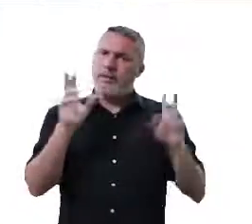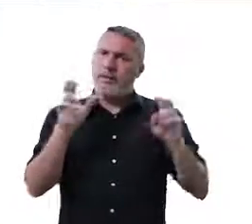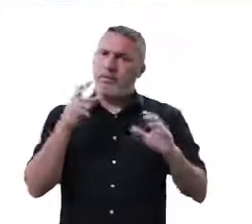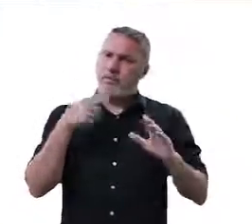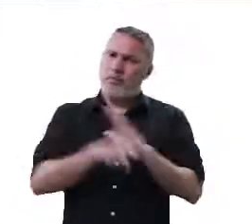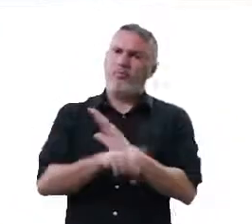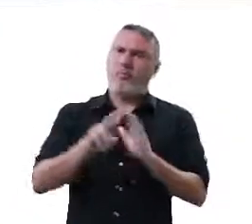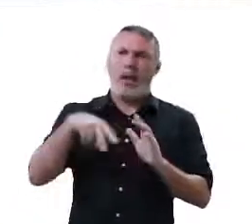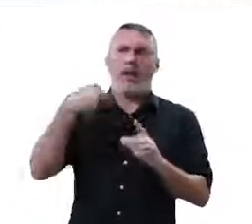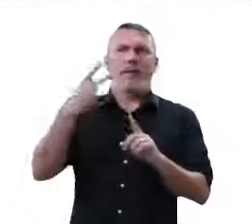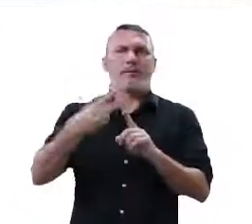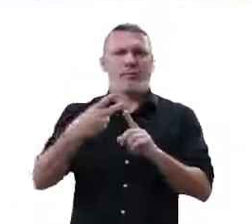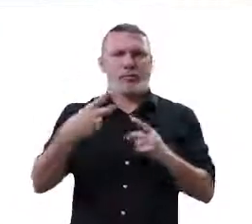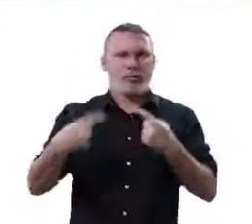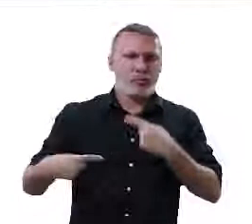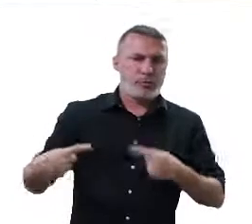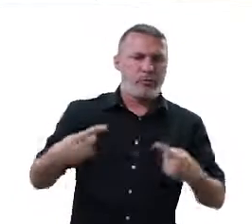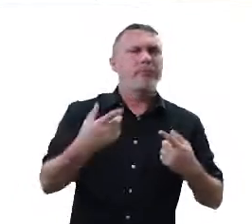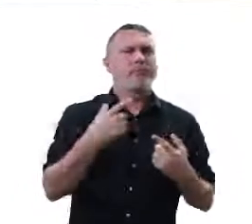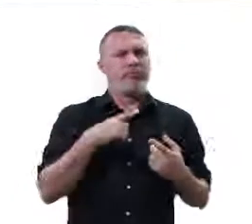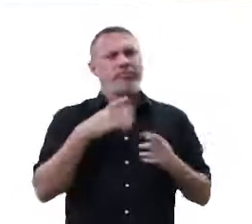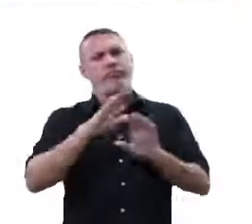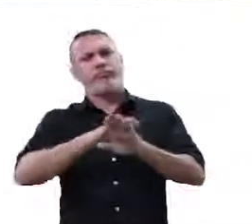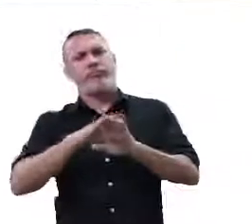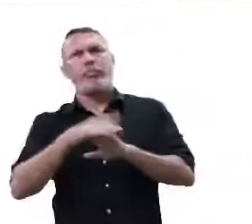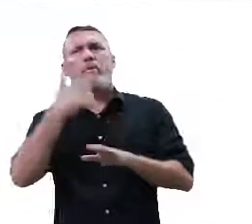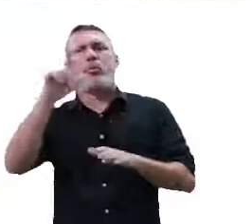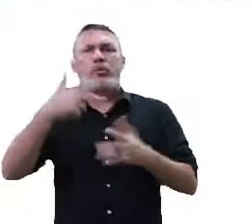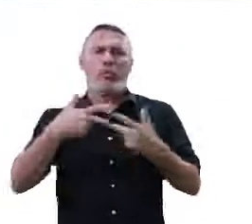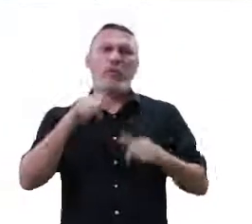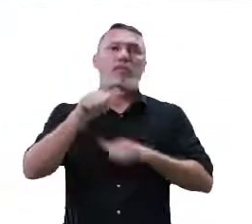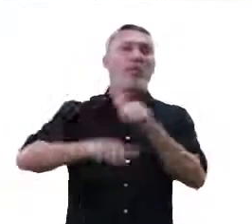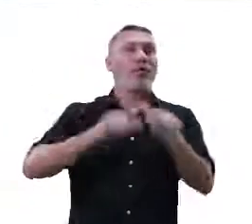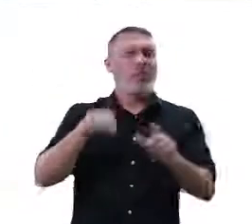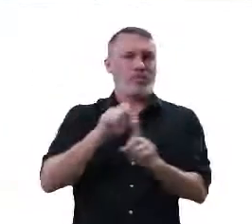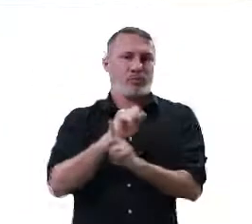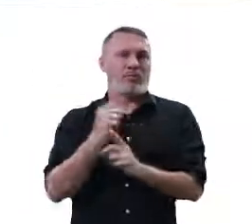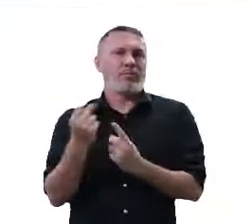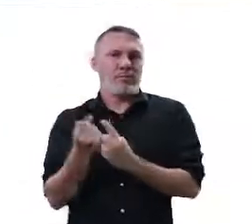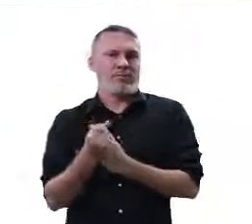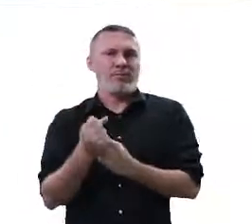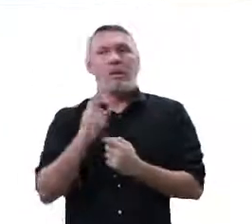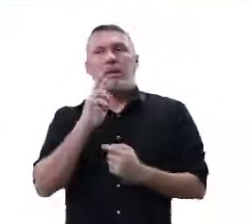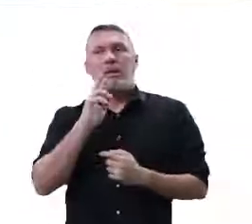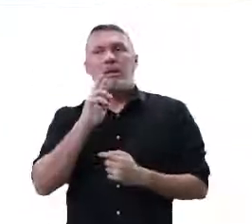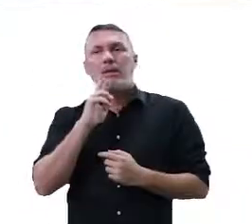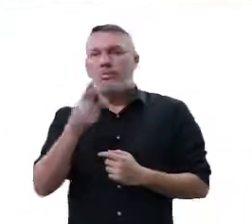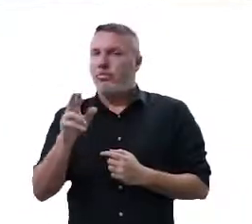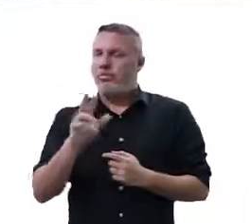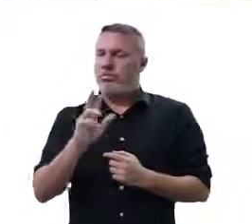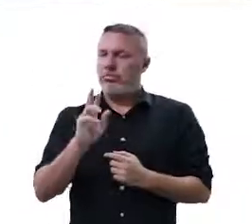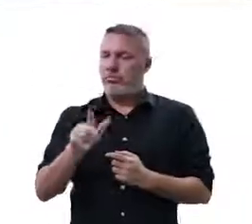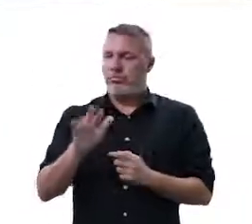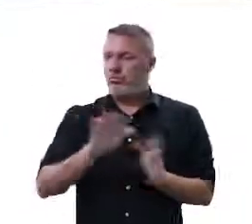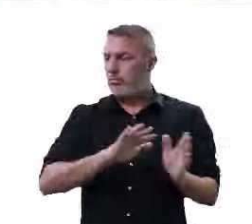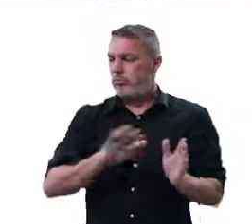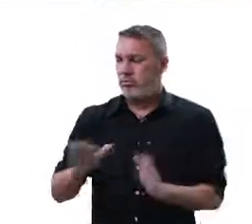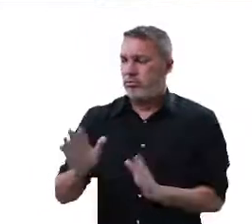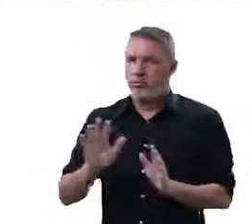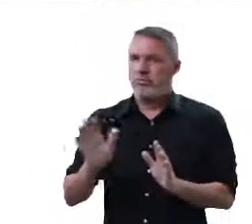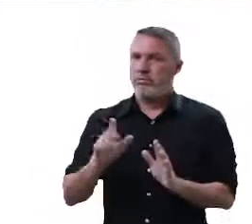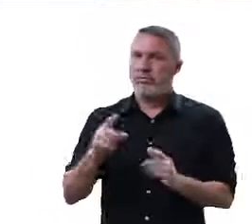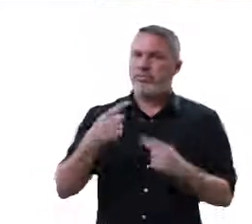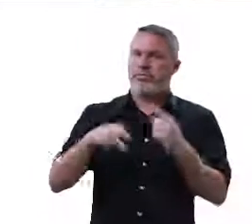mais ampla, mais abrangente, e envolve a própria organização da sociedade. Então, por isso que não é o ludismo. É até também porque o